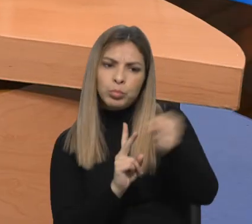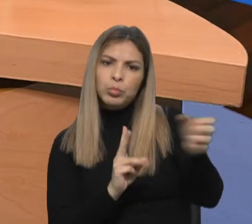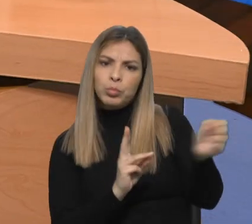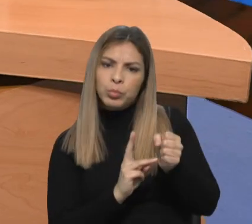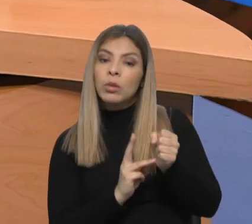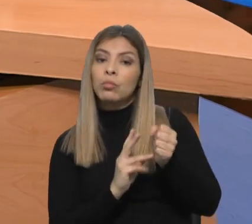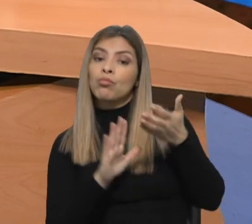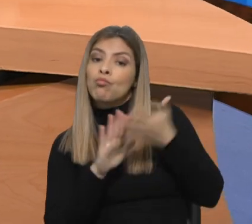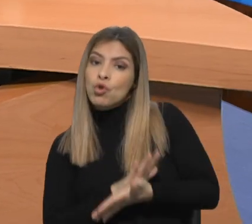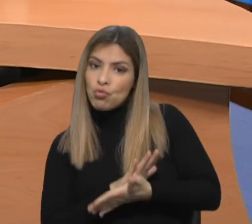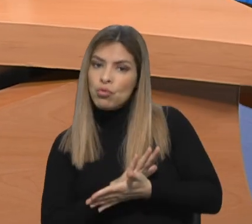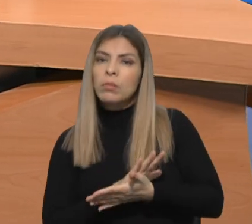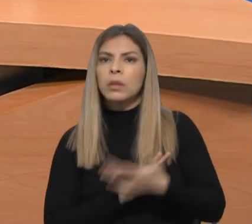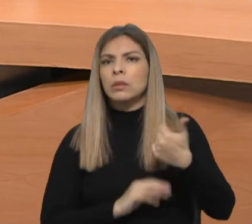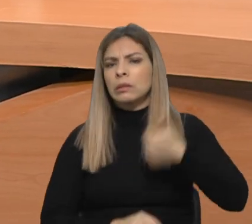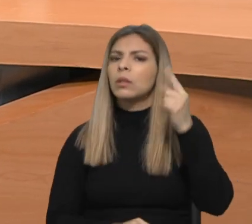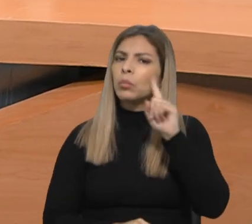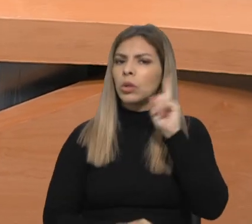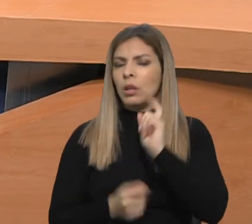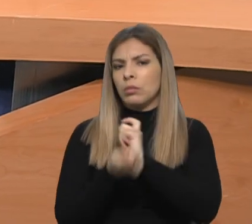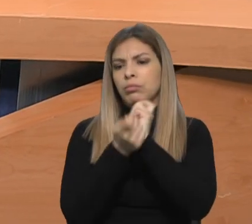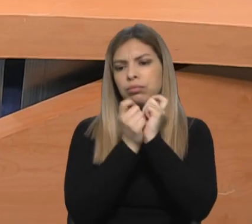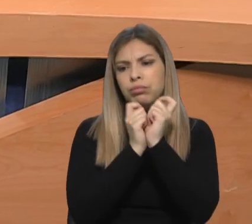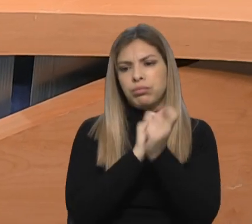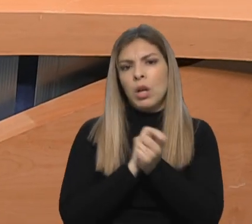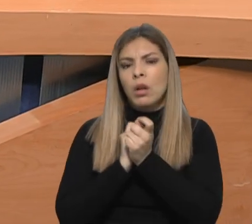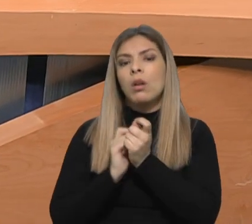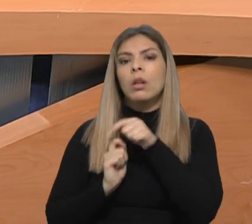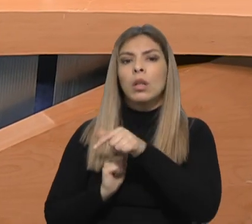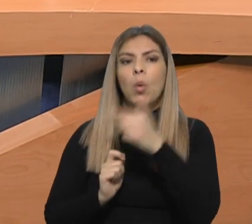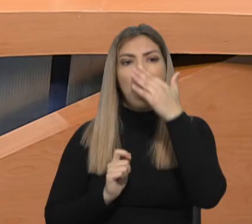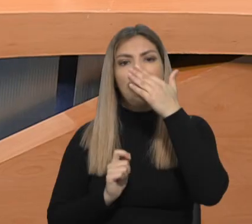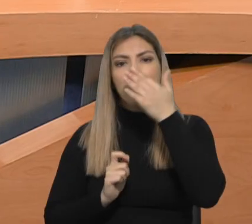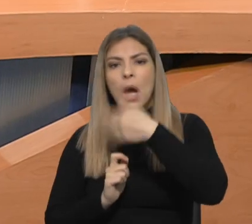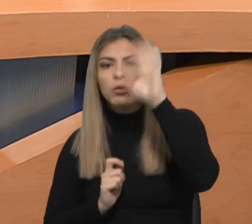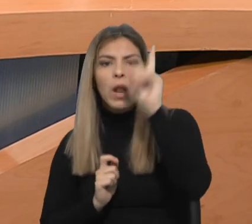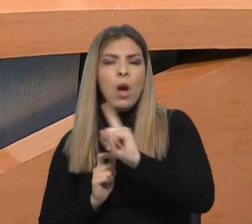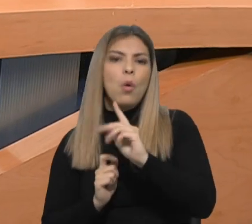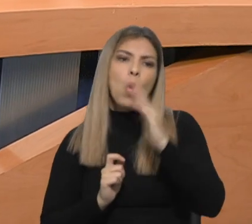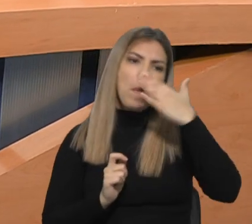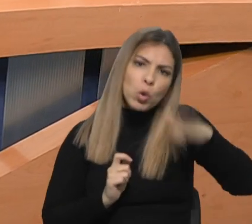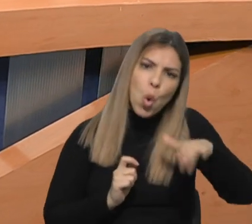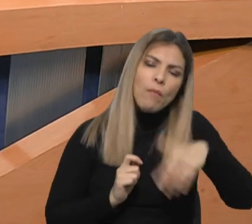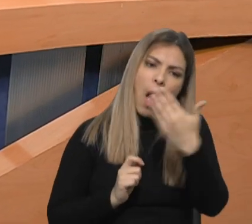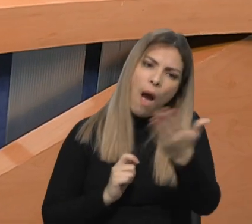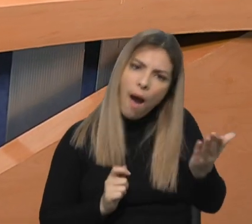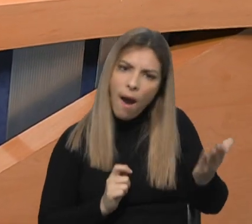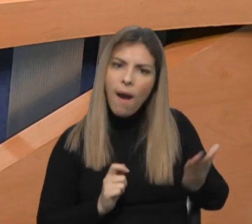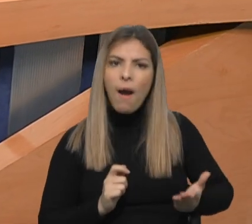esse espaço, o que é fundamental para o rejuvenescimento da democracia e para que a democracia continue a mostrar que tem adesão junto das